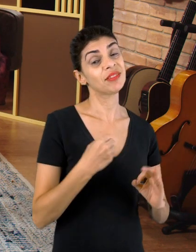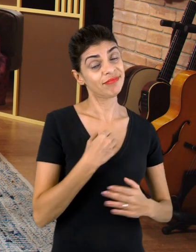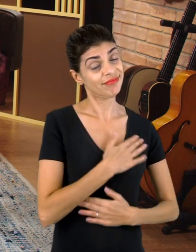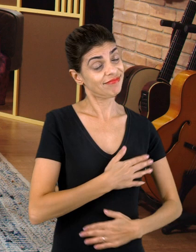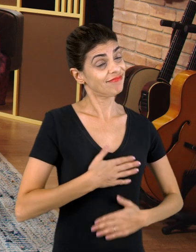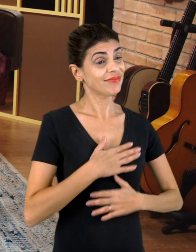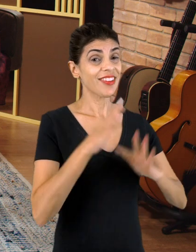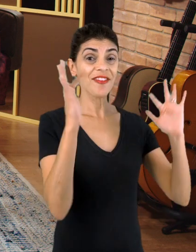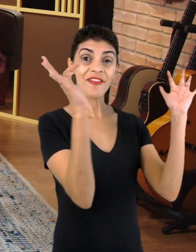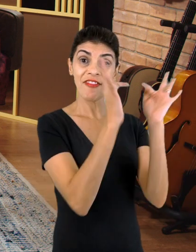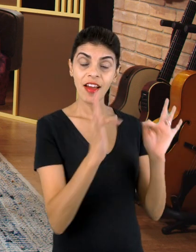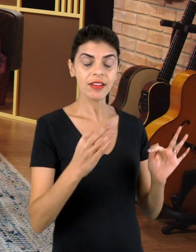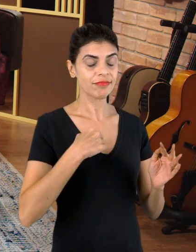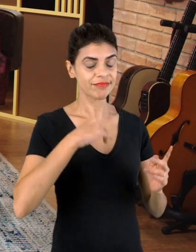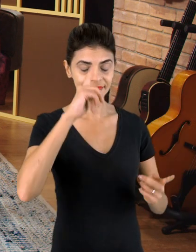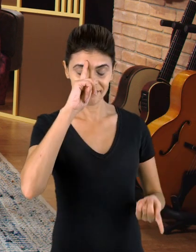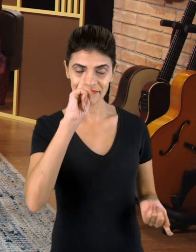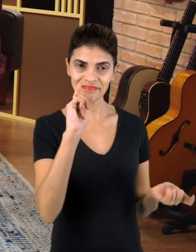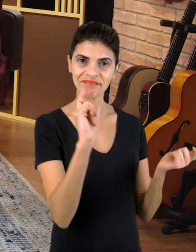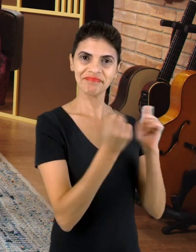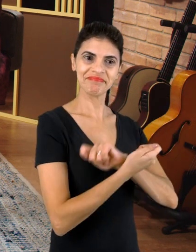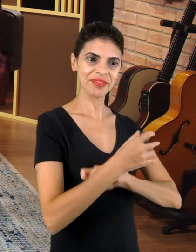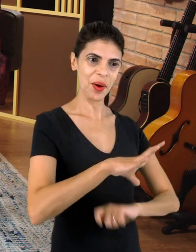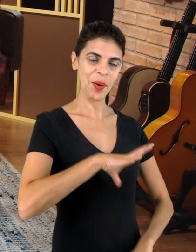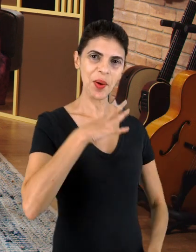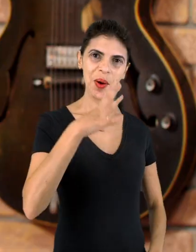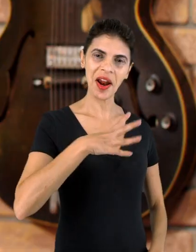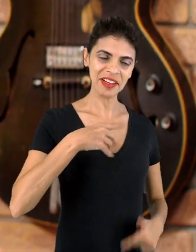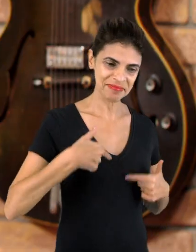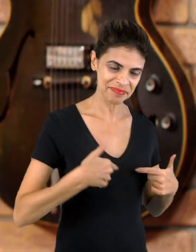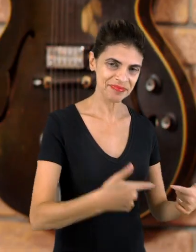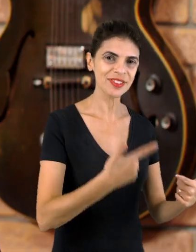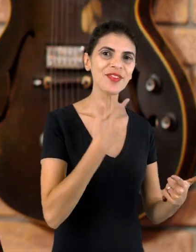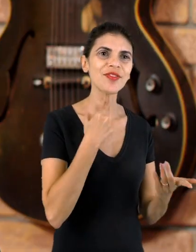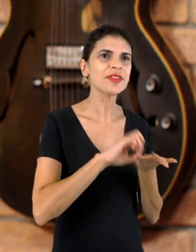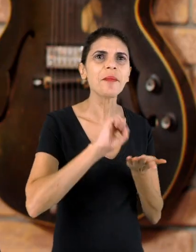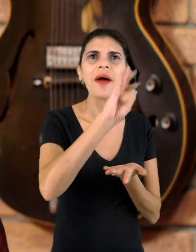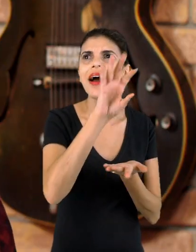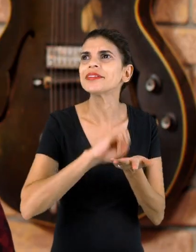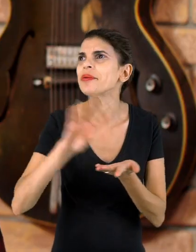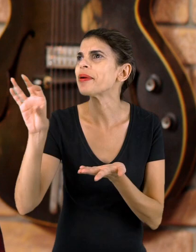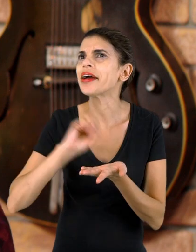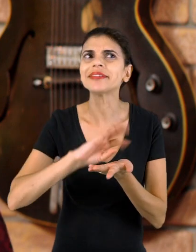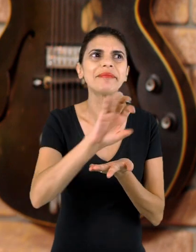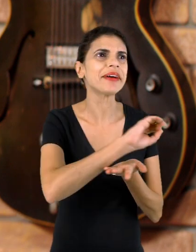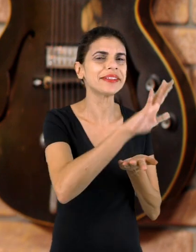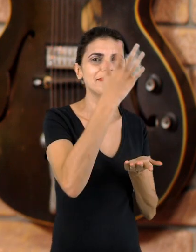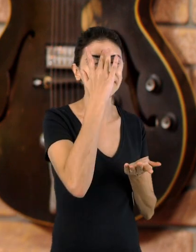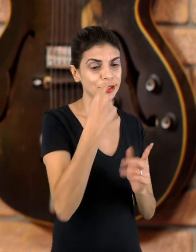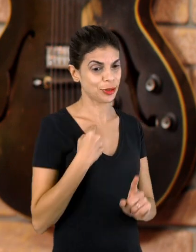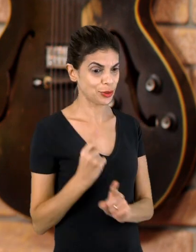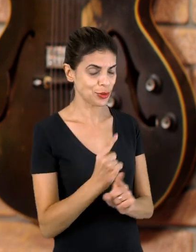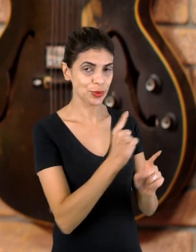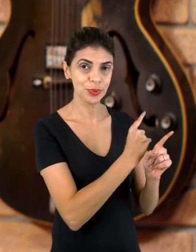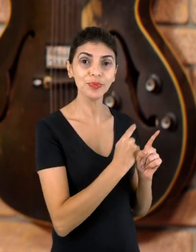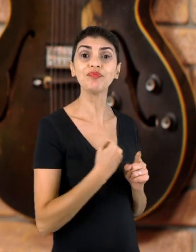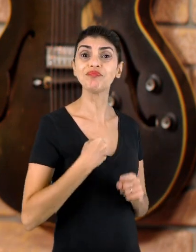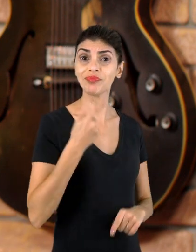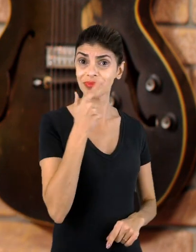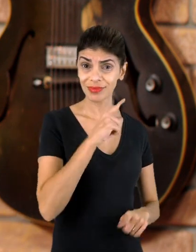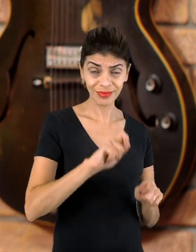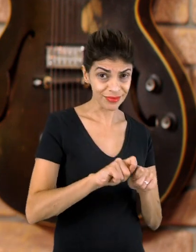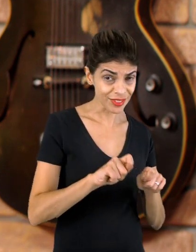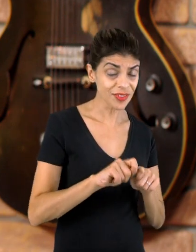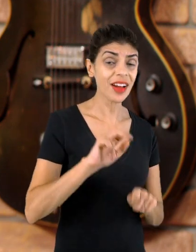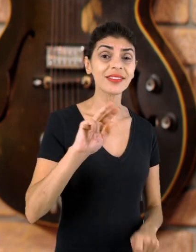super certo, assim. Eu fiquei muito Nossa. feliz e realmente me tornei. Eu falei, fiquei corajosa. Compositor, Agora eu tô viu? querendo mandar Gostei. melodia pros outros, sabe? Que eu já descobri